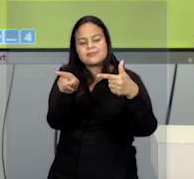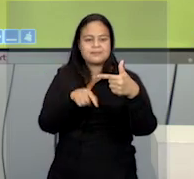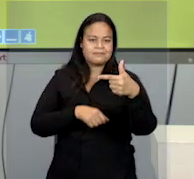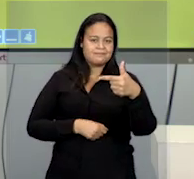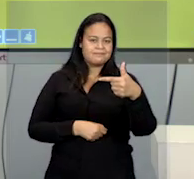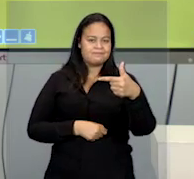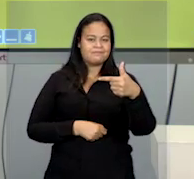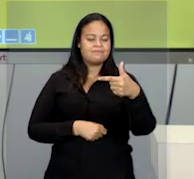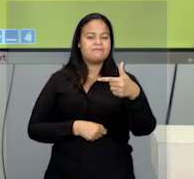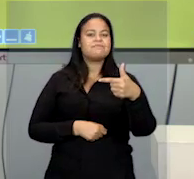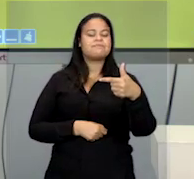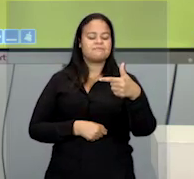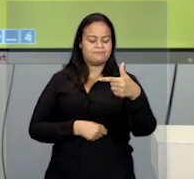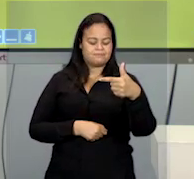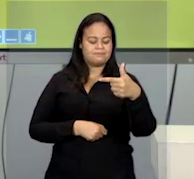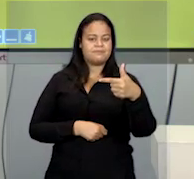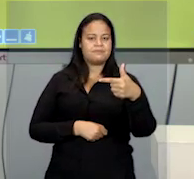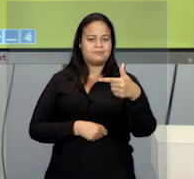CO2 depois da seta.